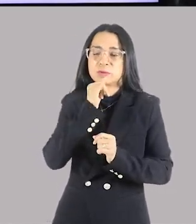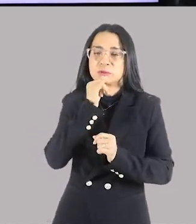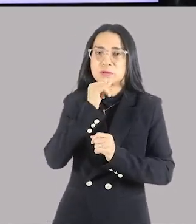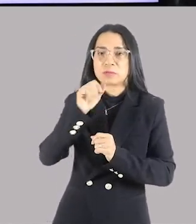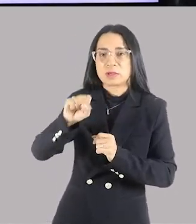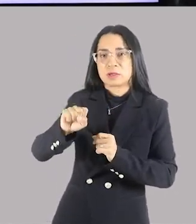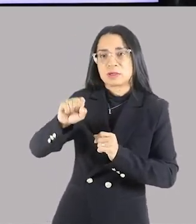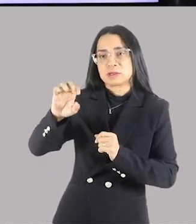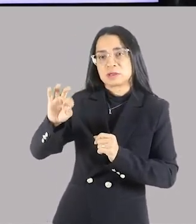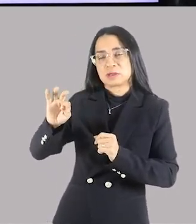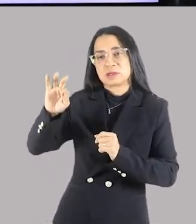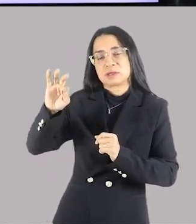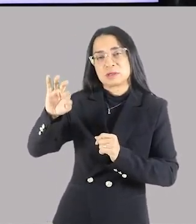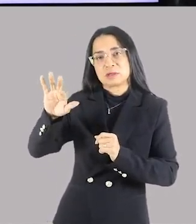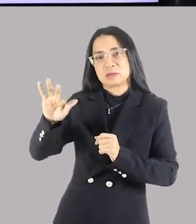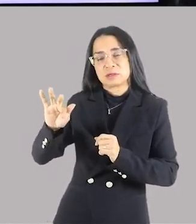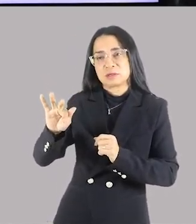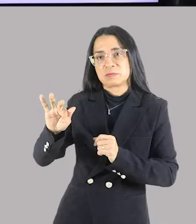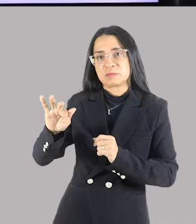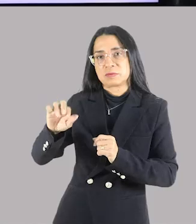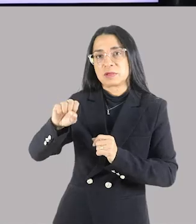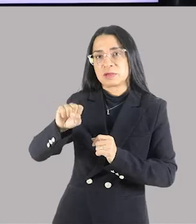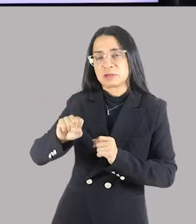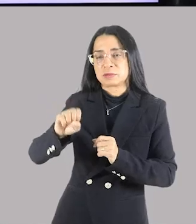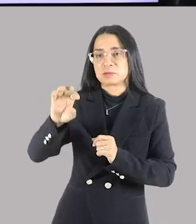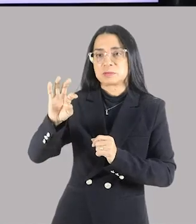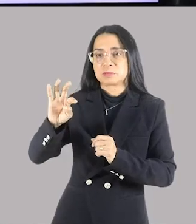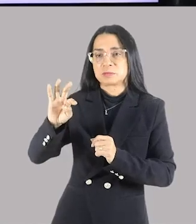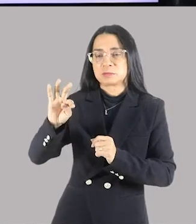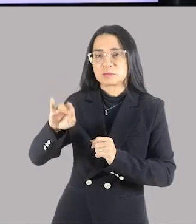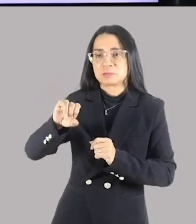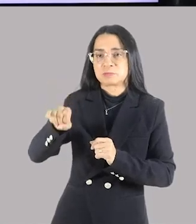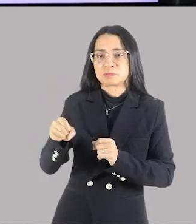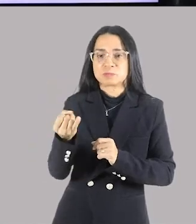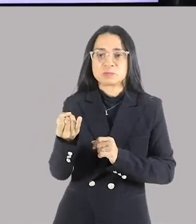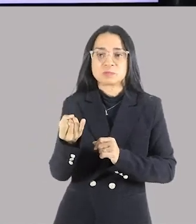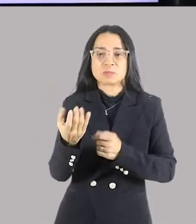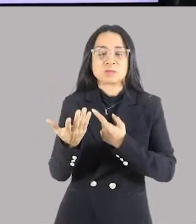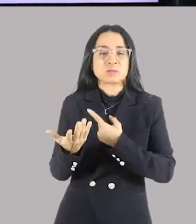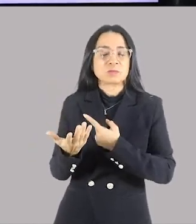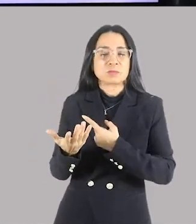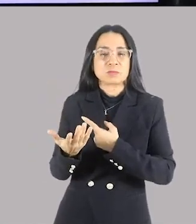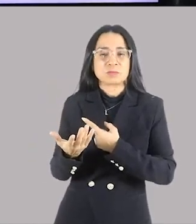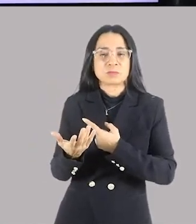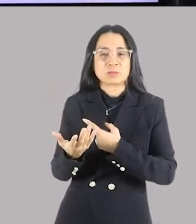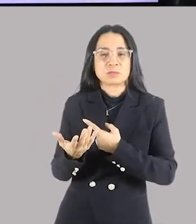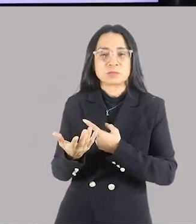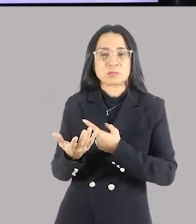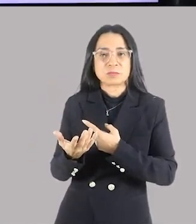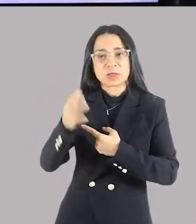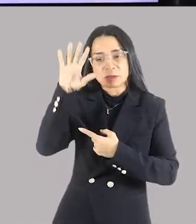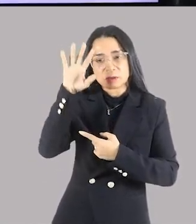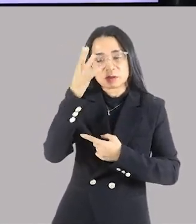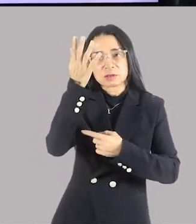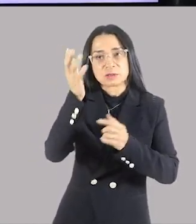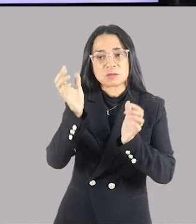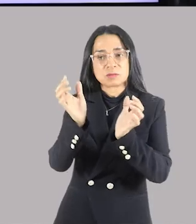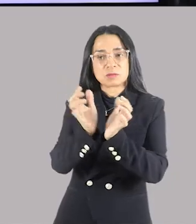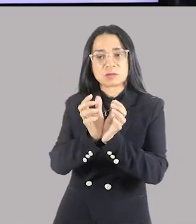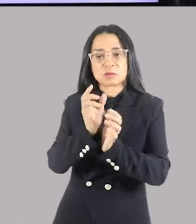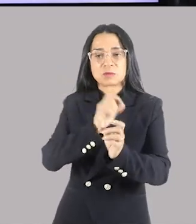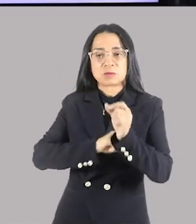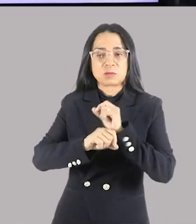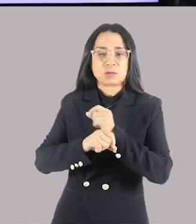dos tribunais, perfeito? Ali, mais de um agente toma a decisão e, portanto, a decisão é colegiada e o órgão, quanto à